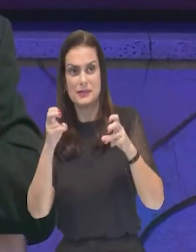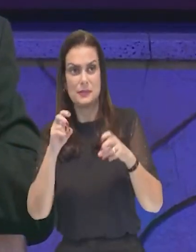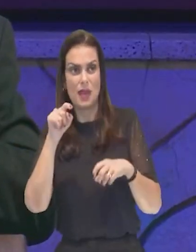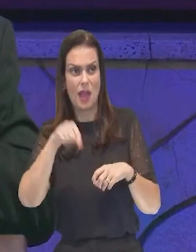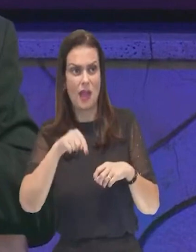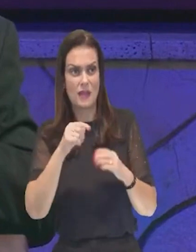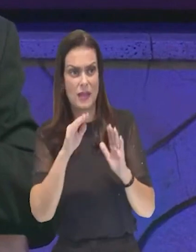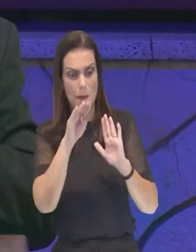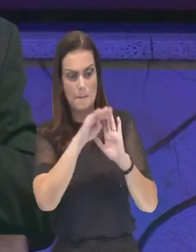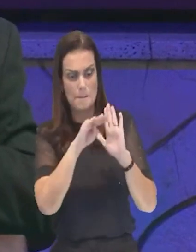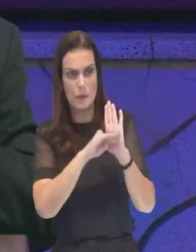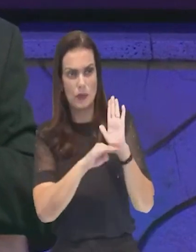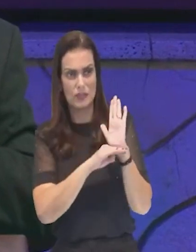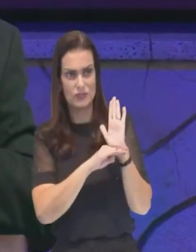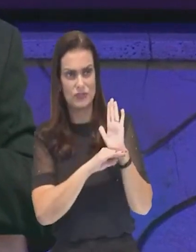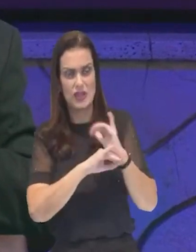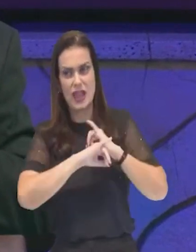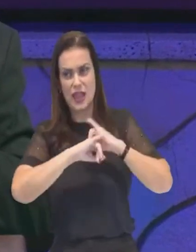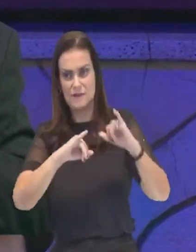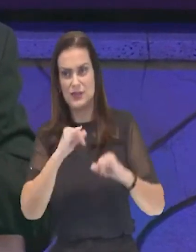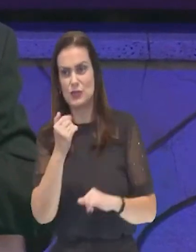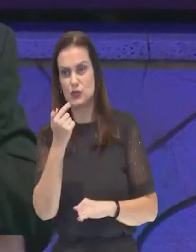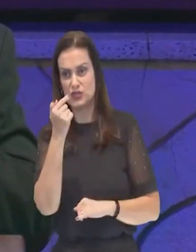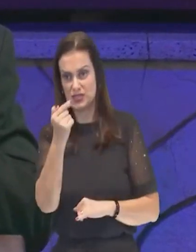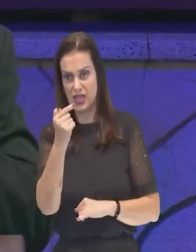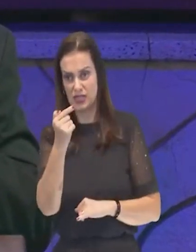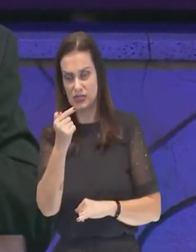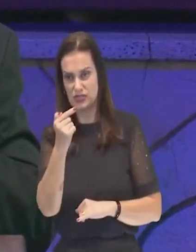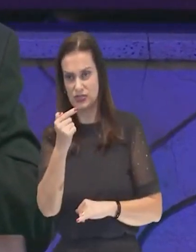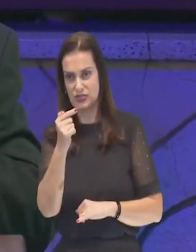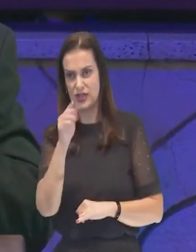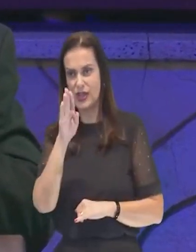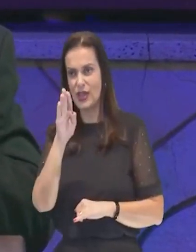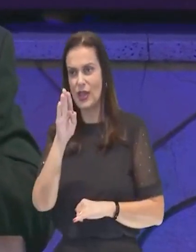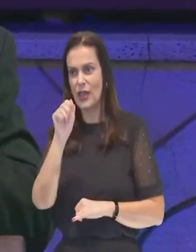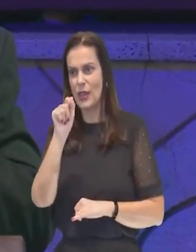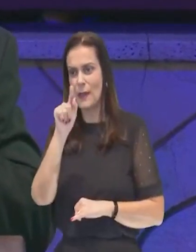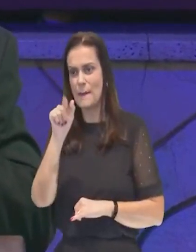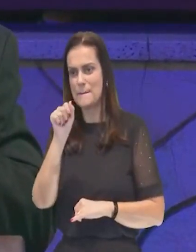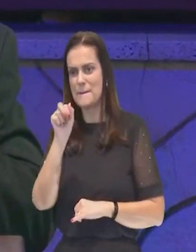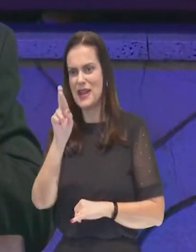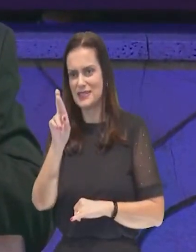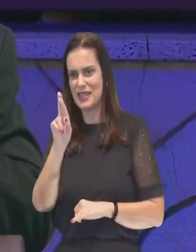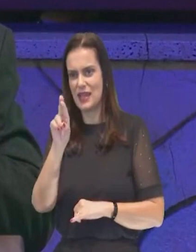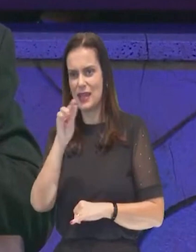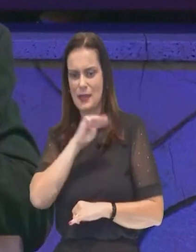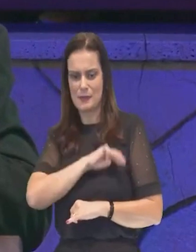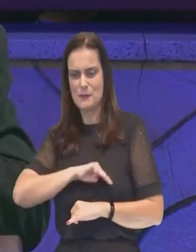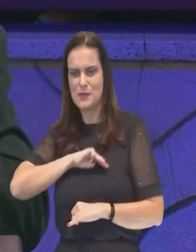nosso boletim, o aviso de número 7, está falando sobre bazar missionário.